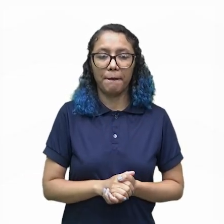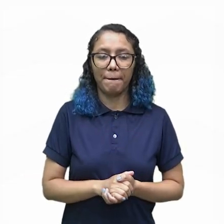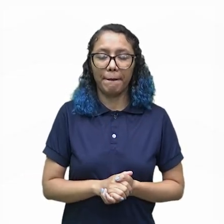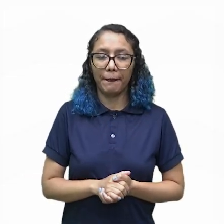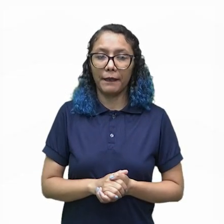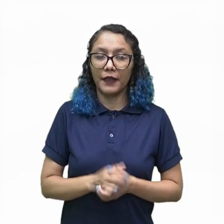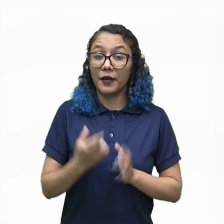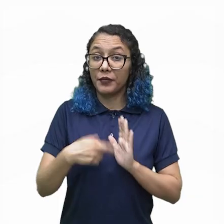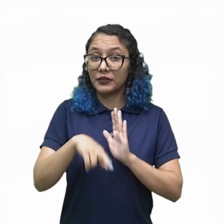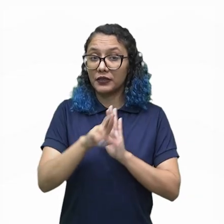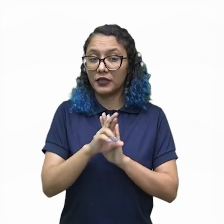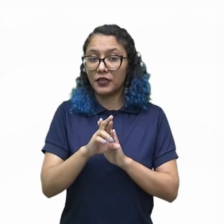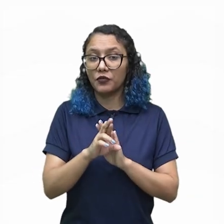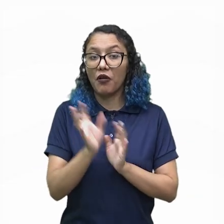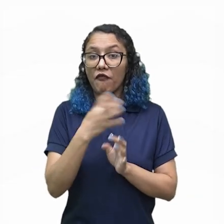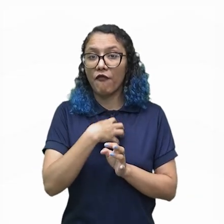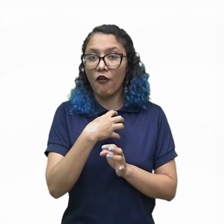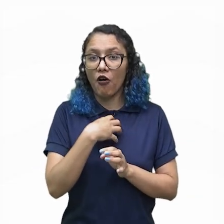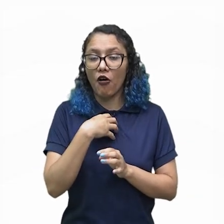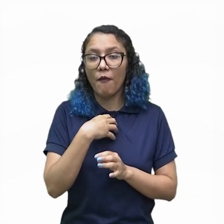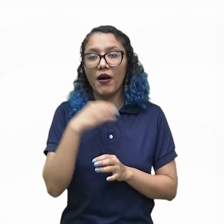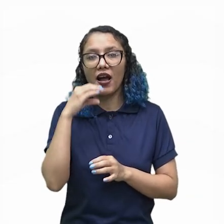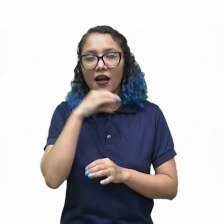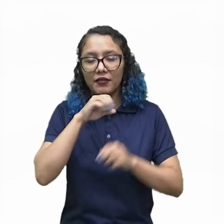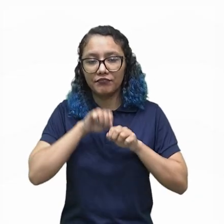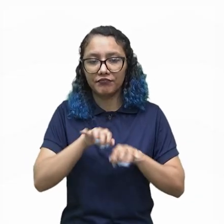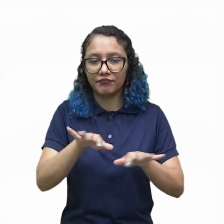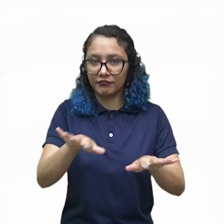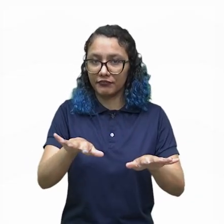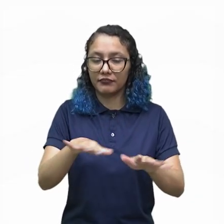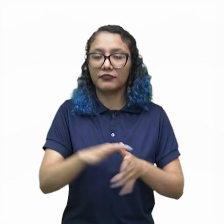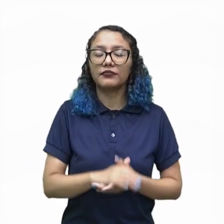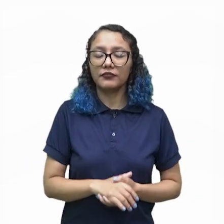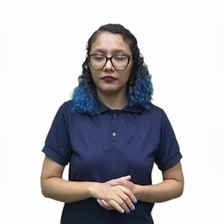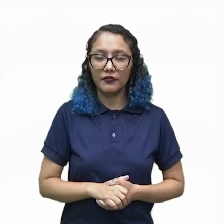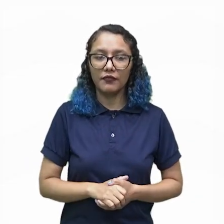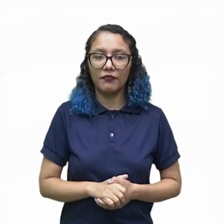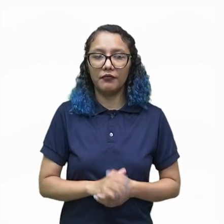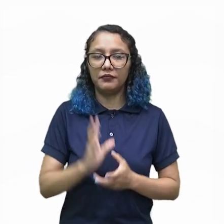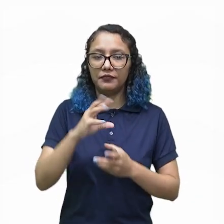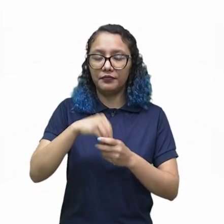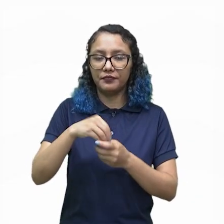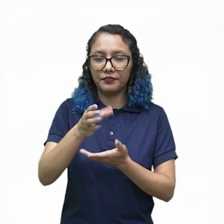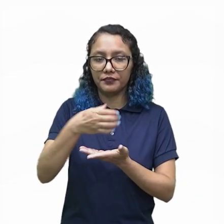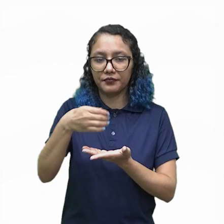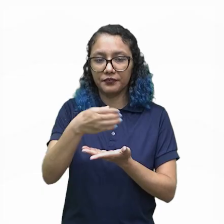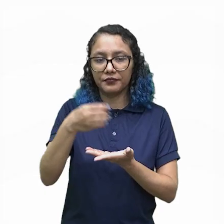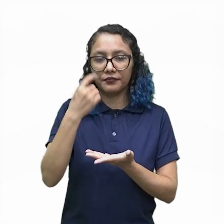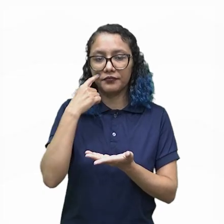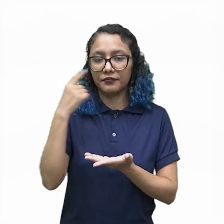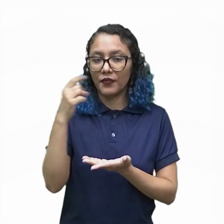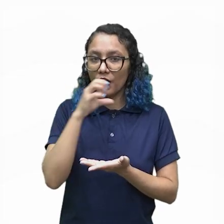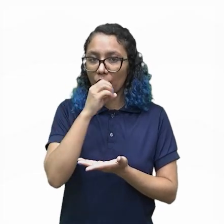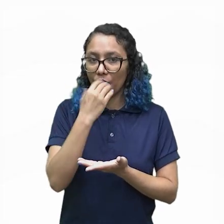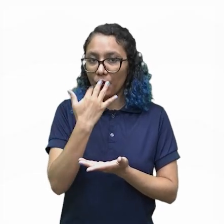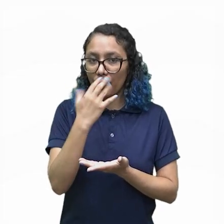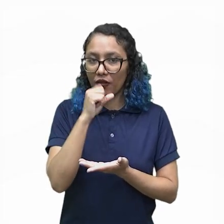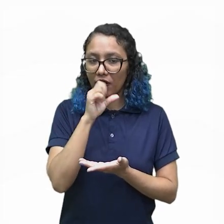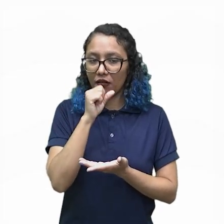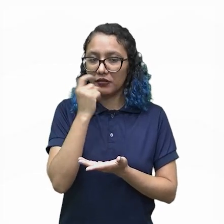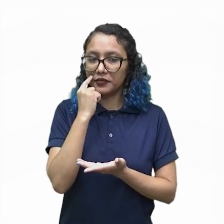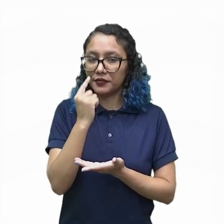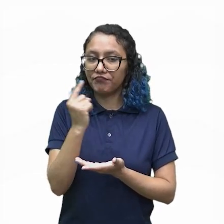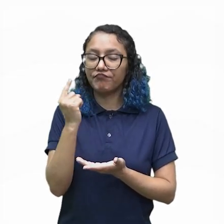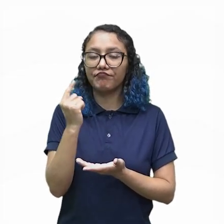processo exotérmico, né? E esse processo acontece aí dentro desse frasquinho laranjadinho, né? E aí, à medida